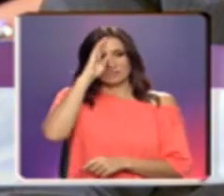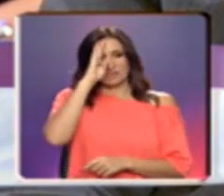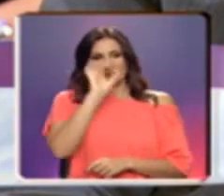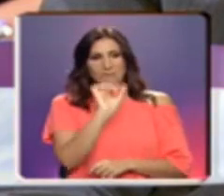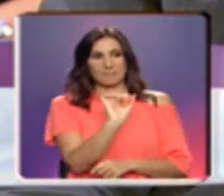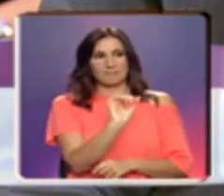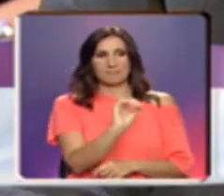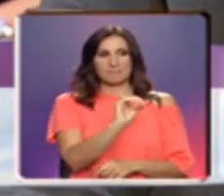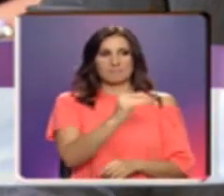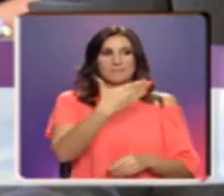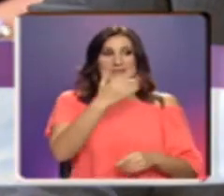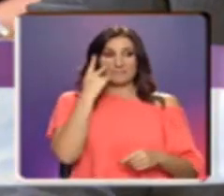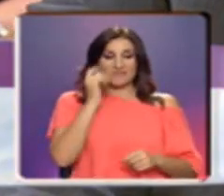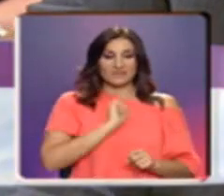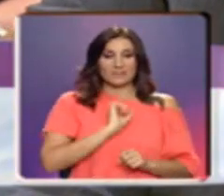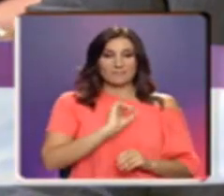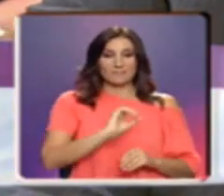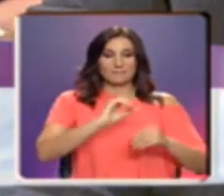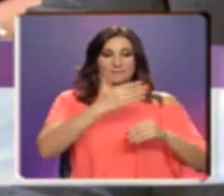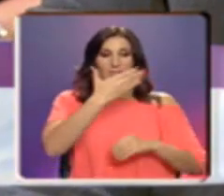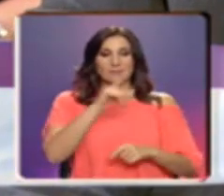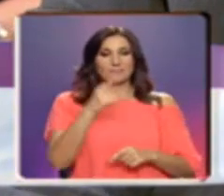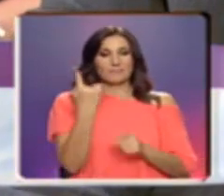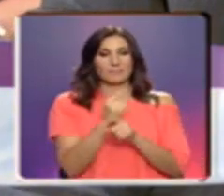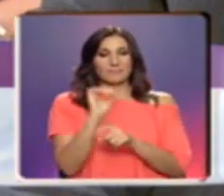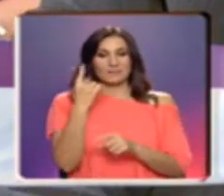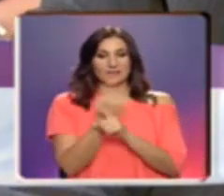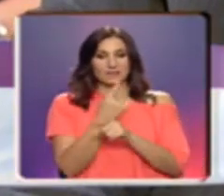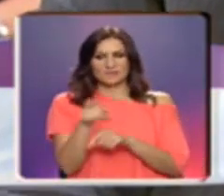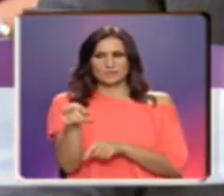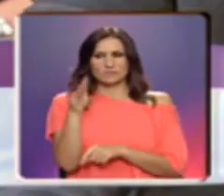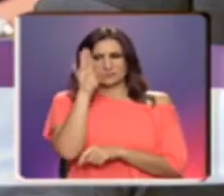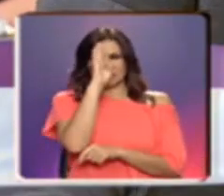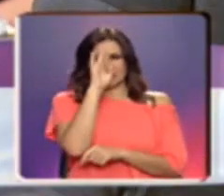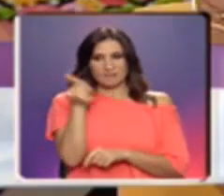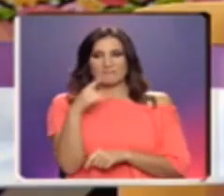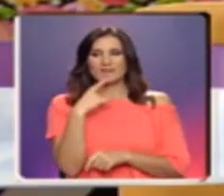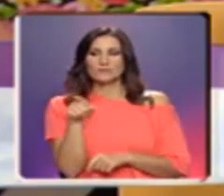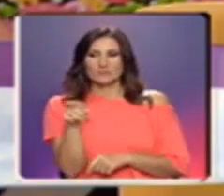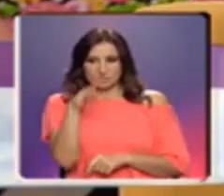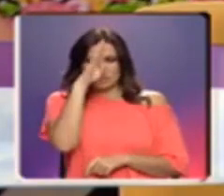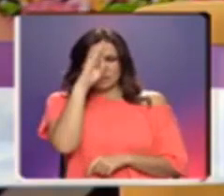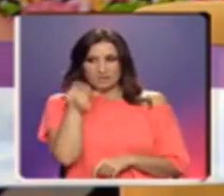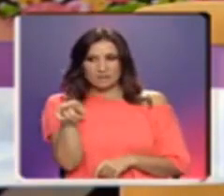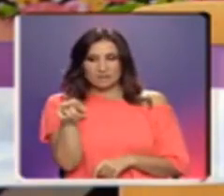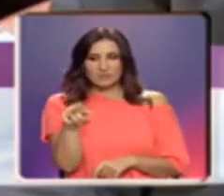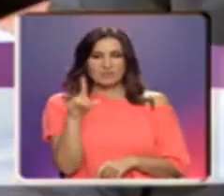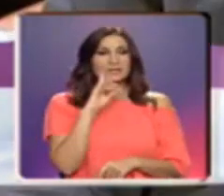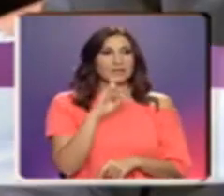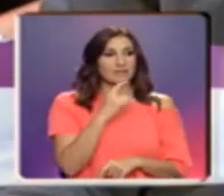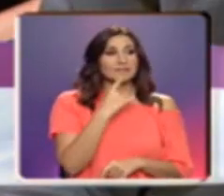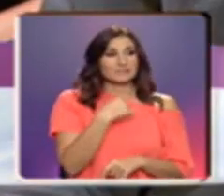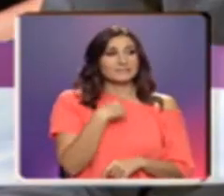primeiro? Não, por acaso, a primeira coisa que lhe disse é se era do Sporting. Ah! Perguntei se era do Sporting, ela